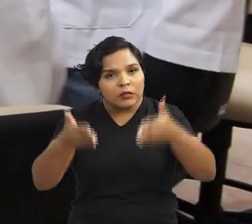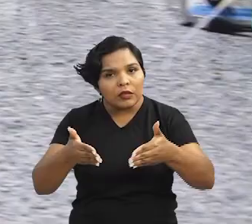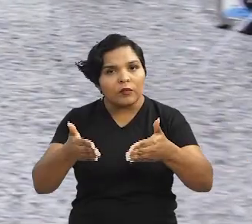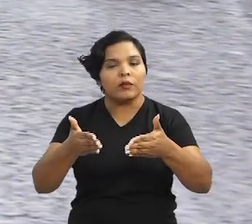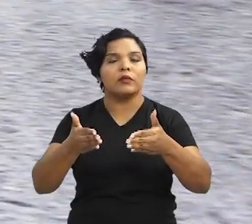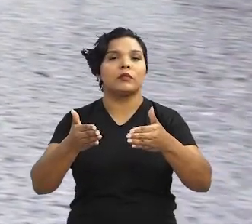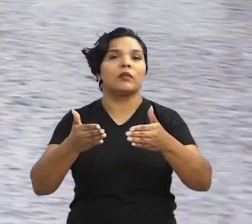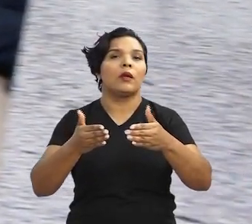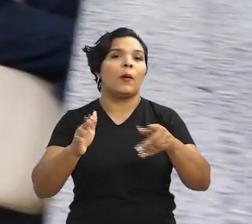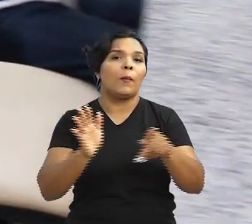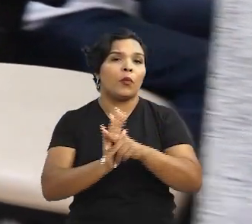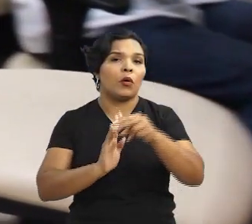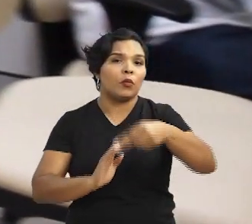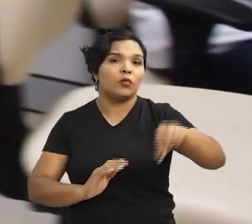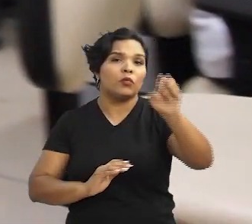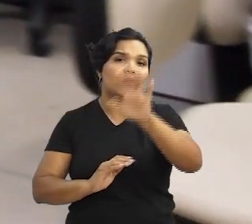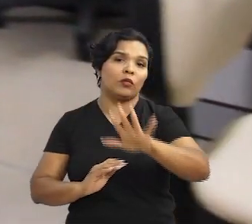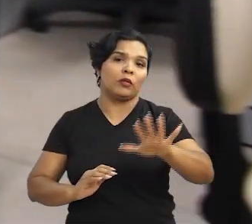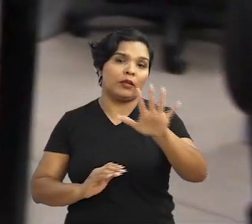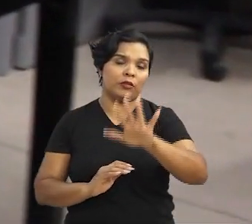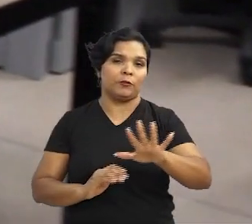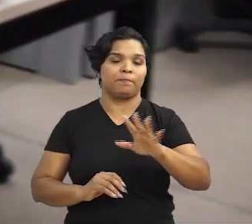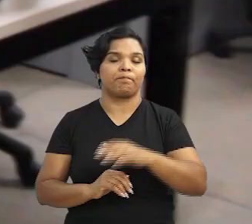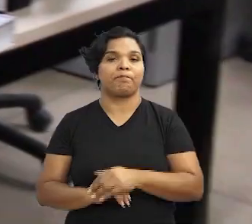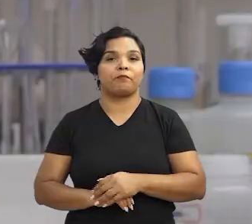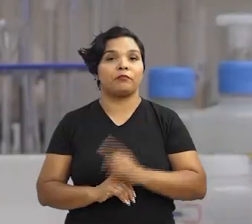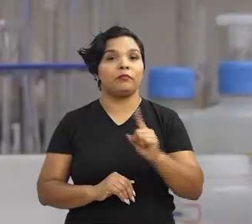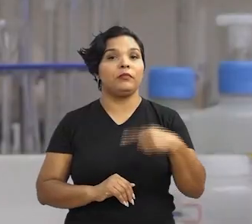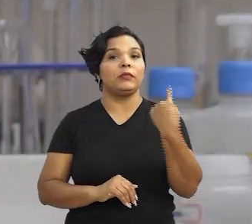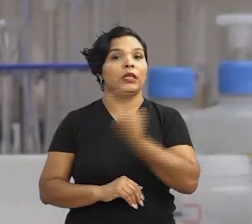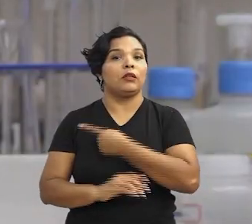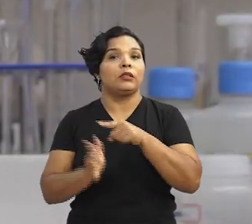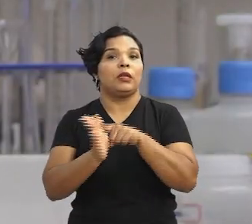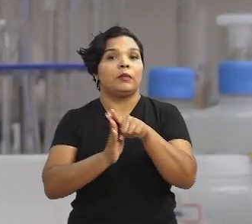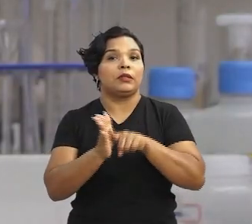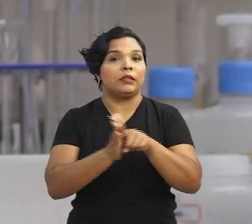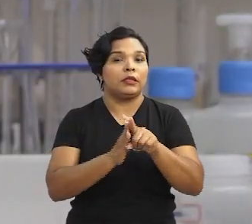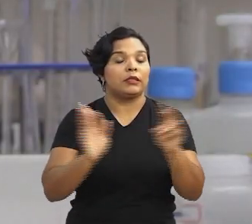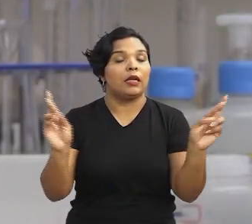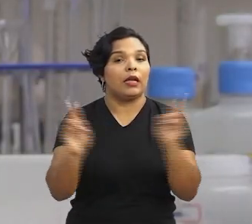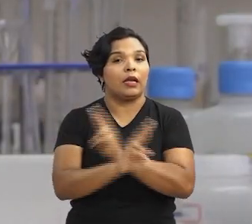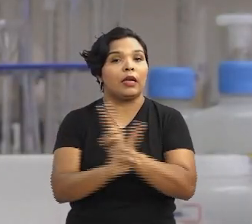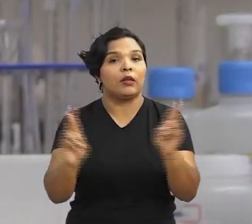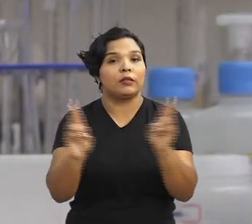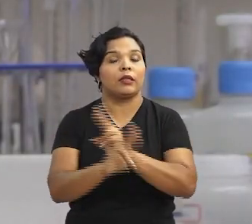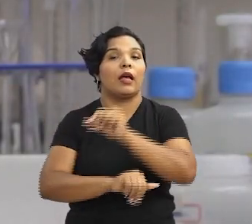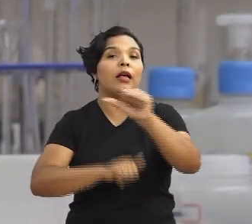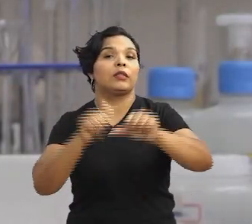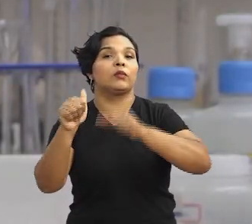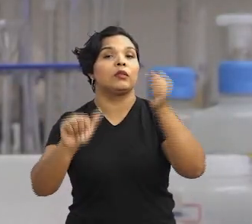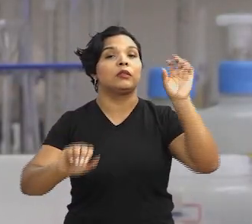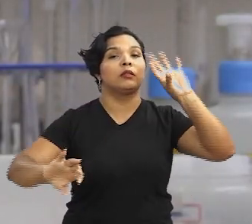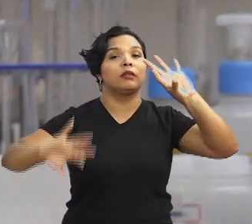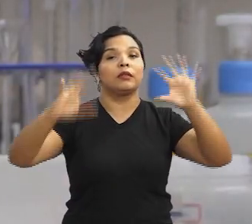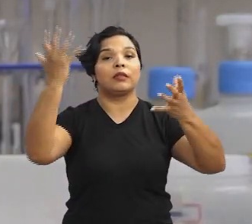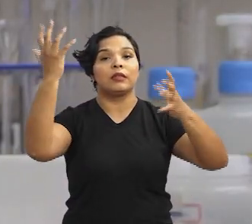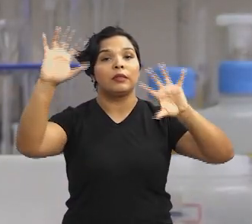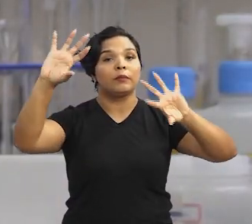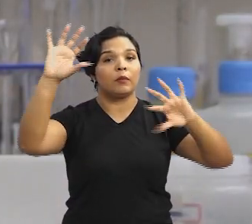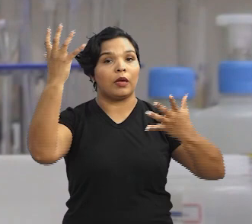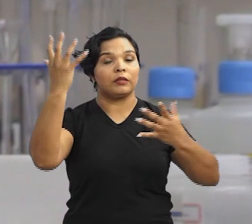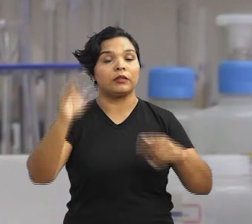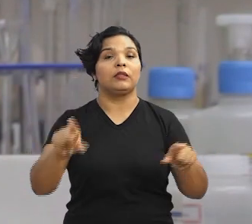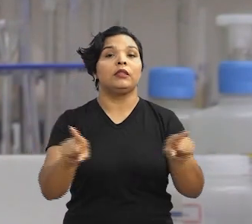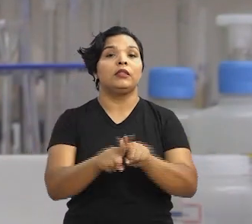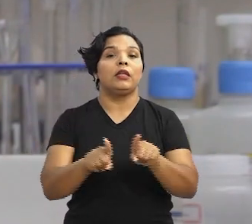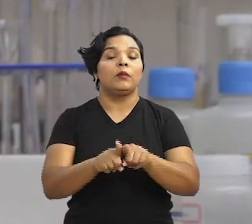específicos para nossas condições aqui no Nordeste para carbono do solo. A nossa pesquisa está relacionada às mudanças